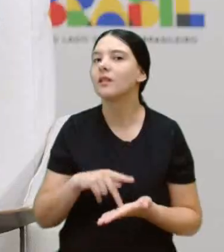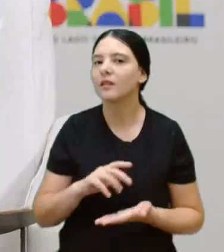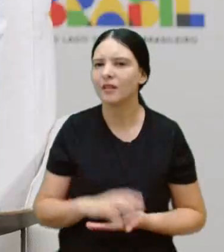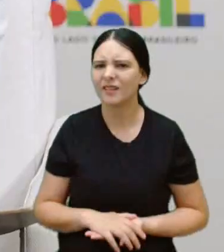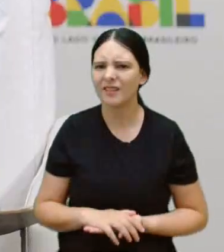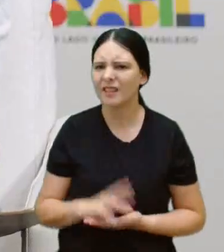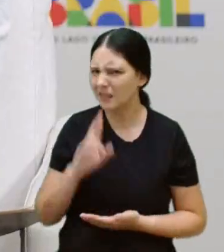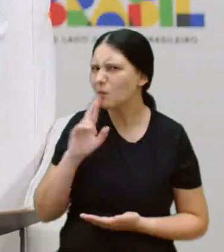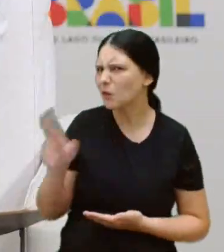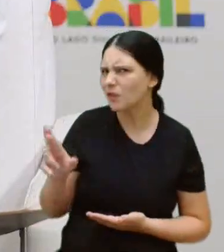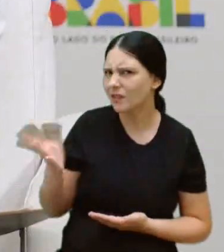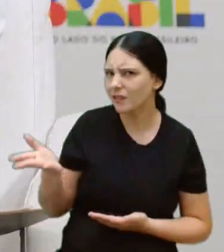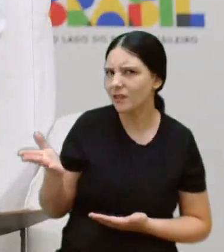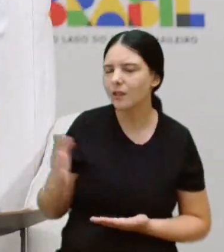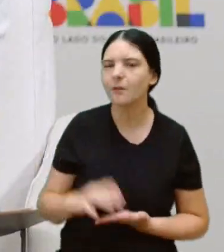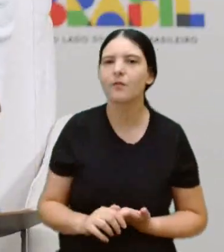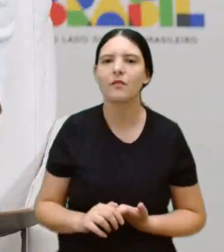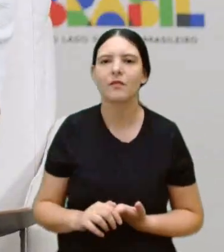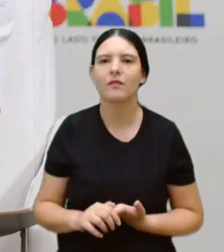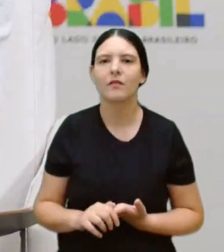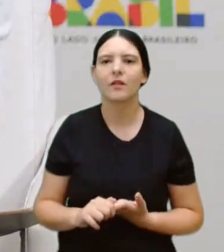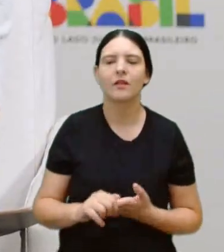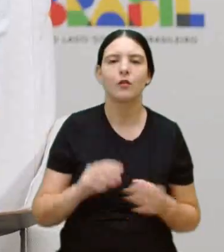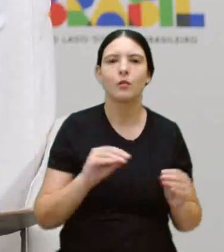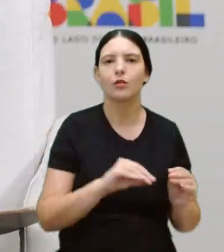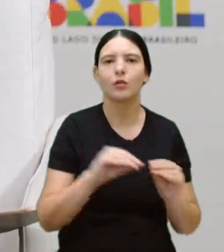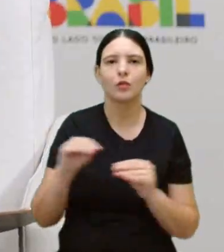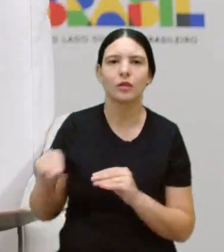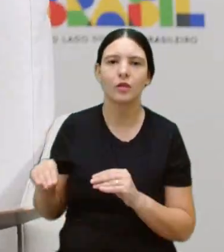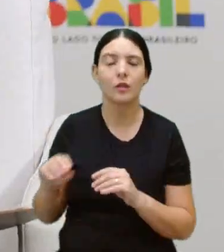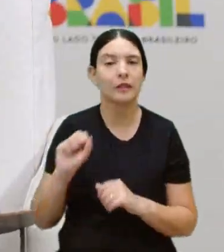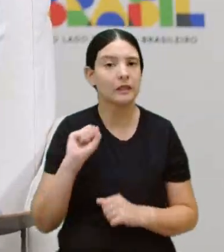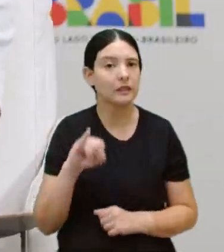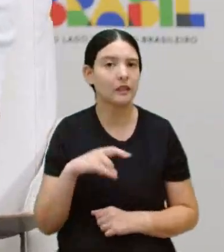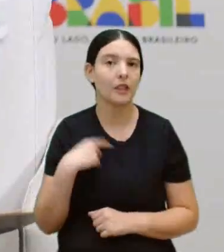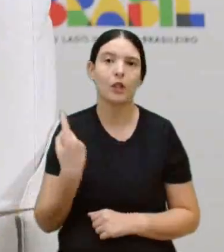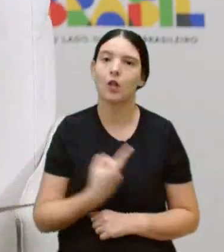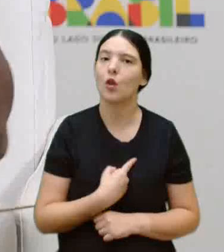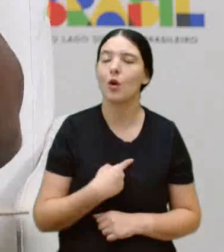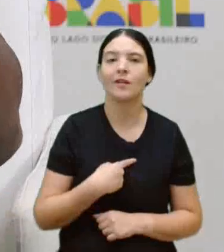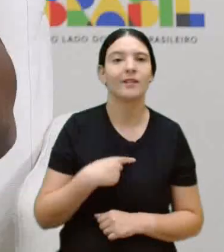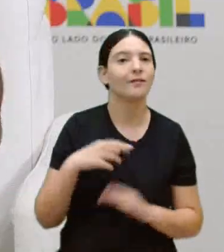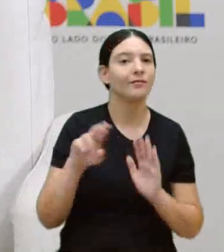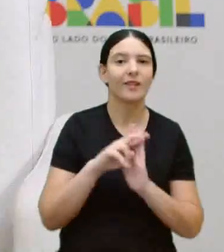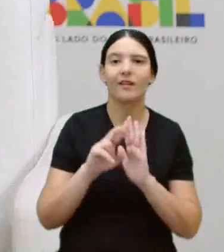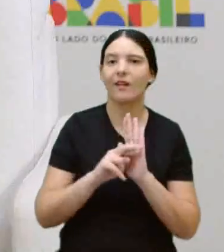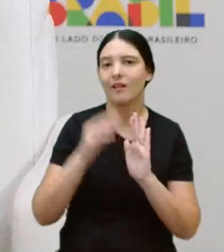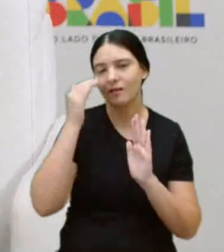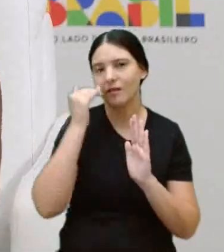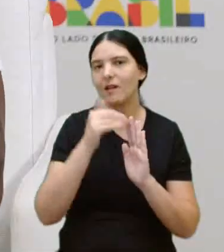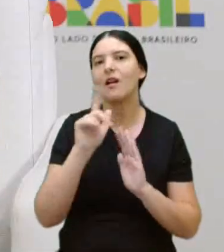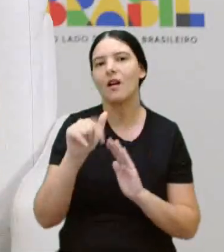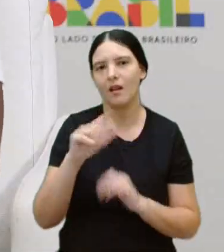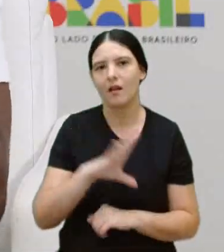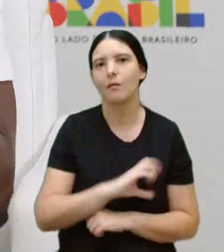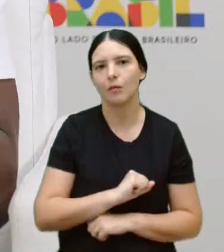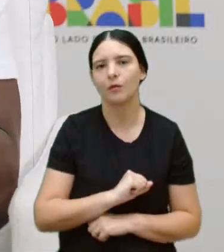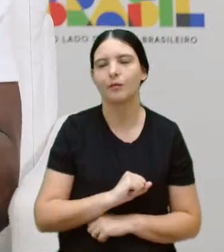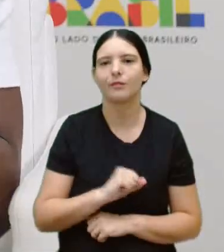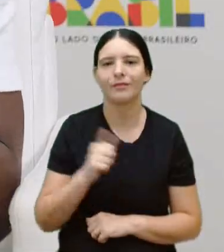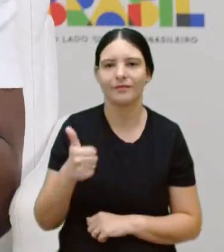isso. Deslocou mononormatividade. Se a gente não for mononormativo, isso é amor. Tá bom? Esse é o